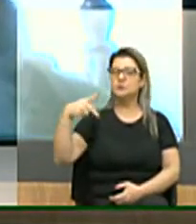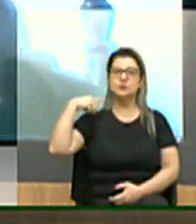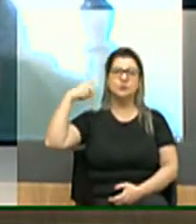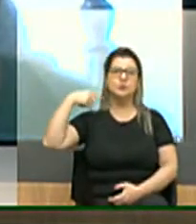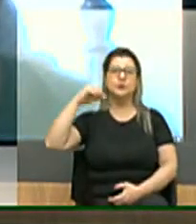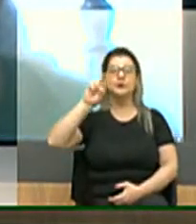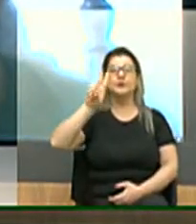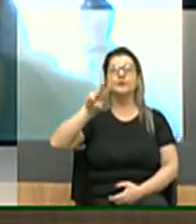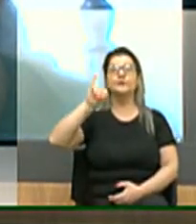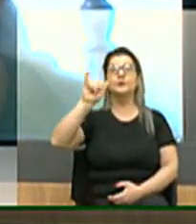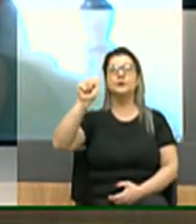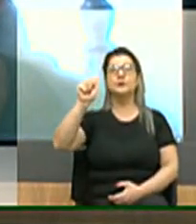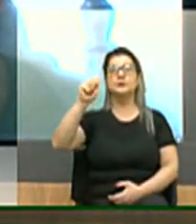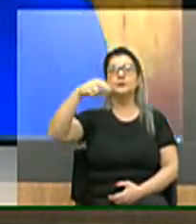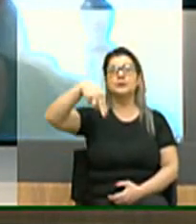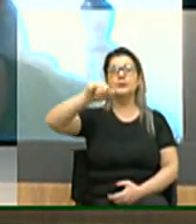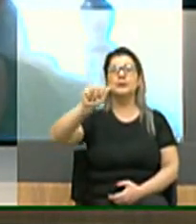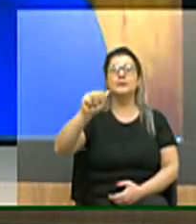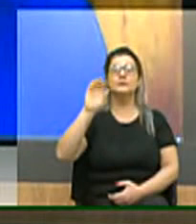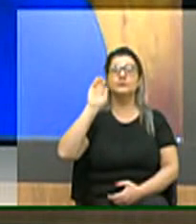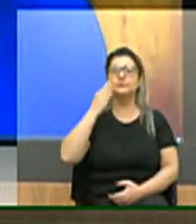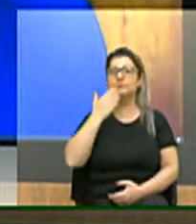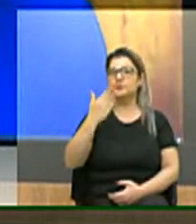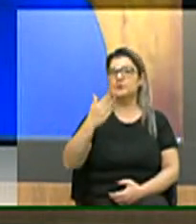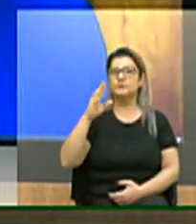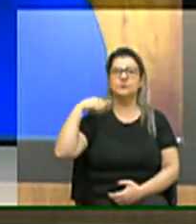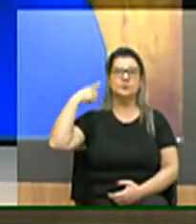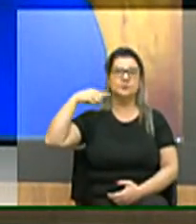Favorável. Deputado Matheus Vesp.